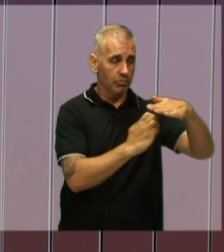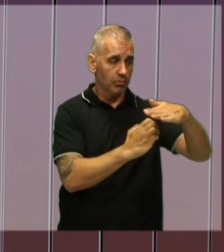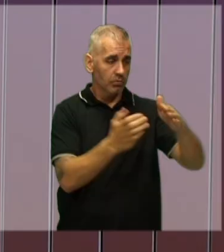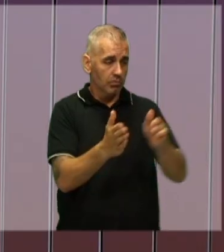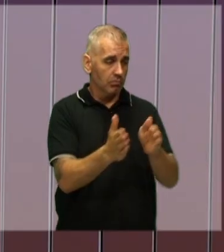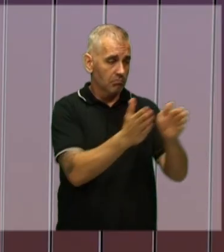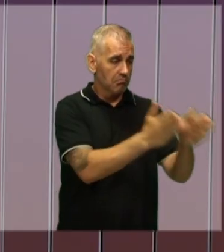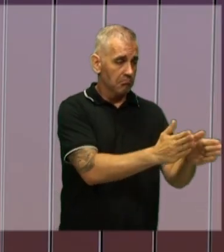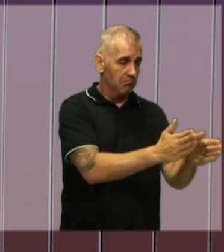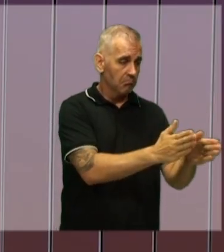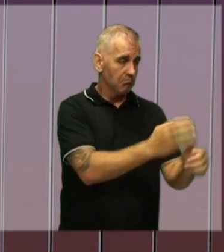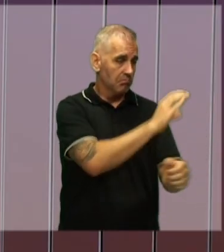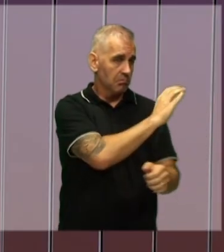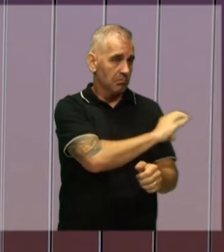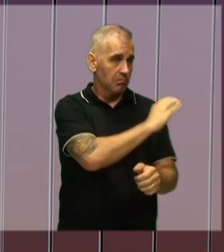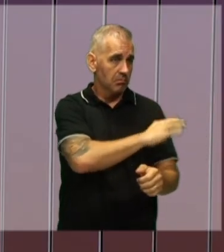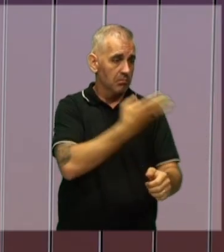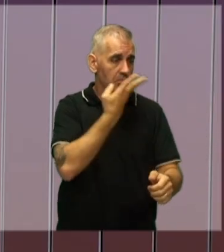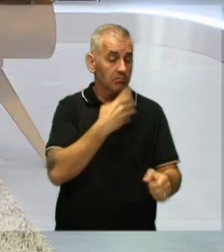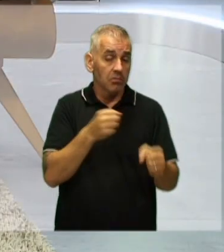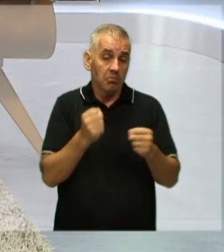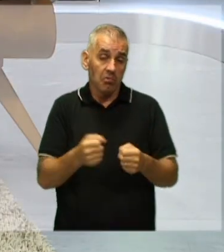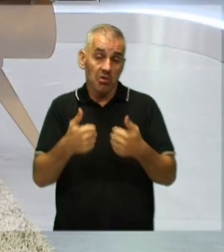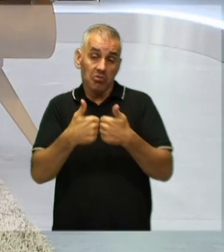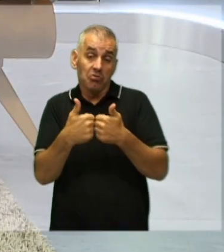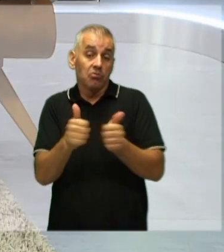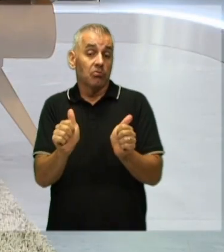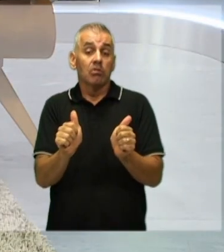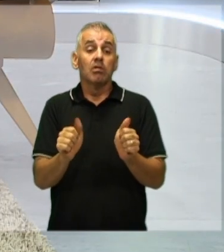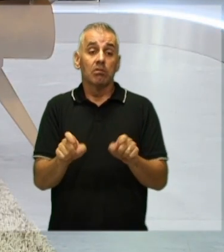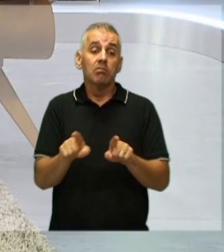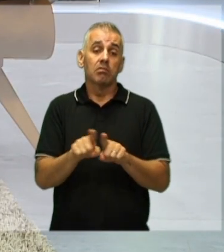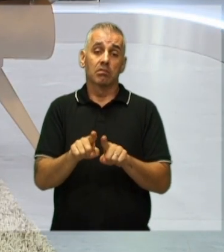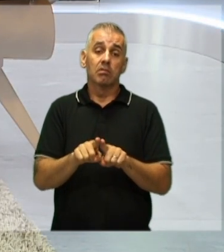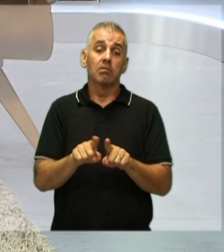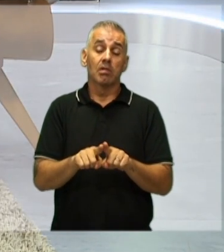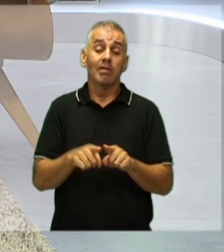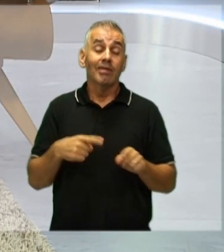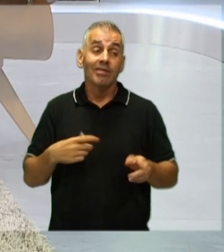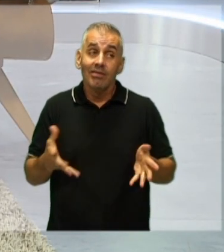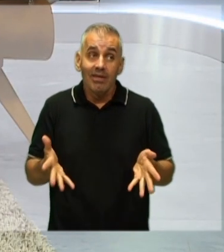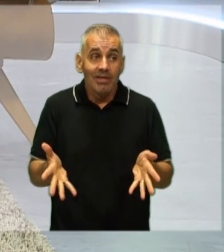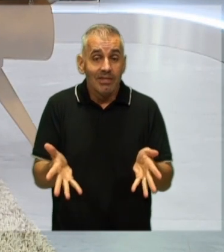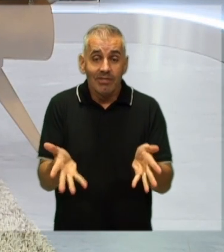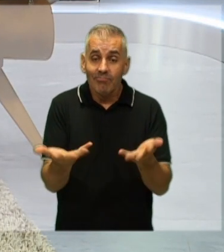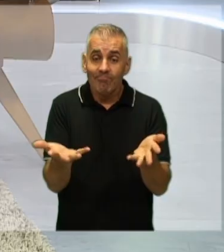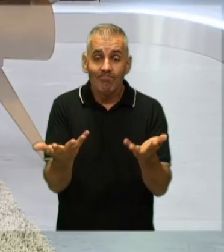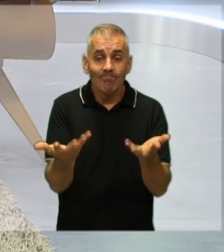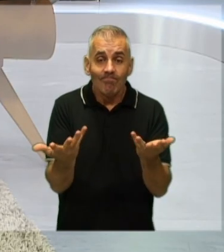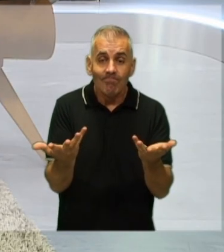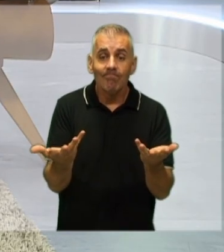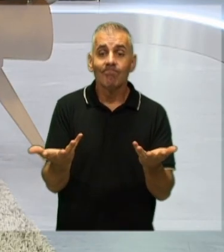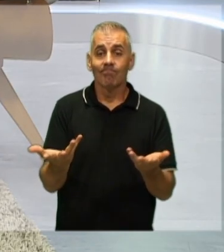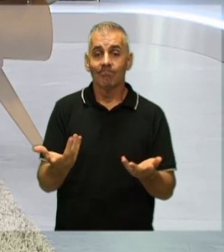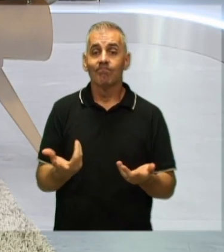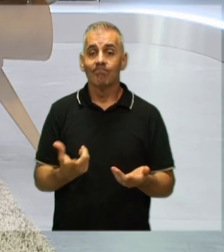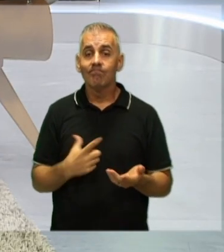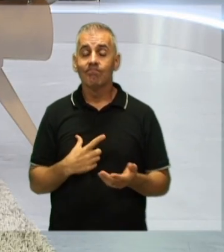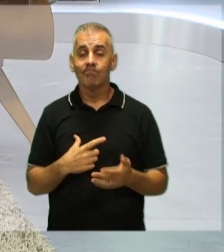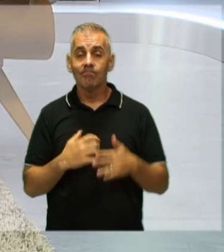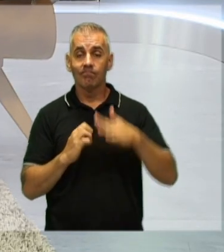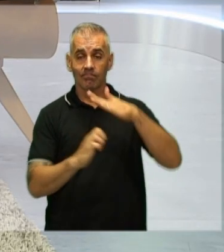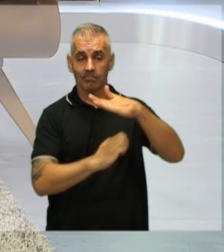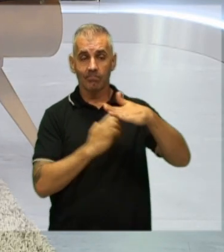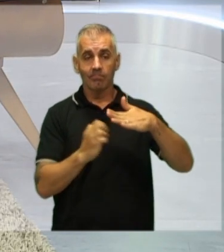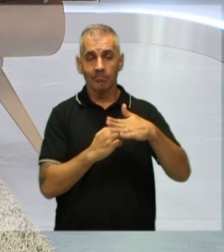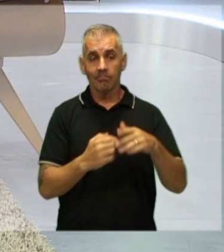vai trabalhar depois, de ônibus isso, né? De ônibus ela pode fazer. Isso incentiva muito, inclusive, o transporte